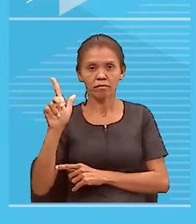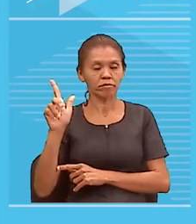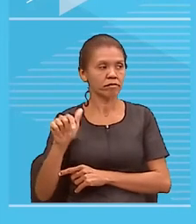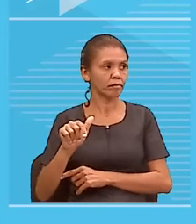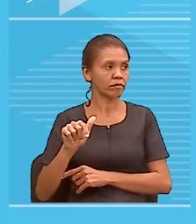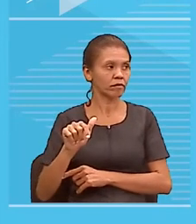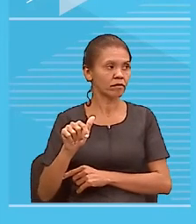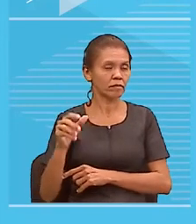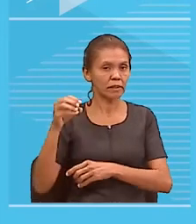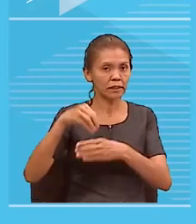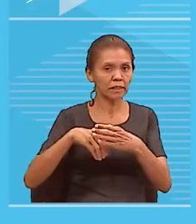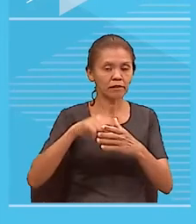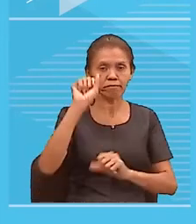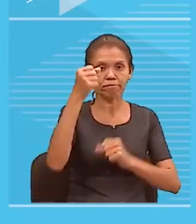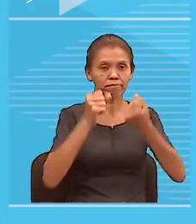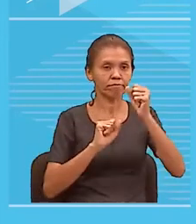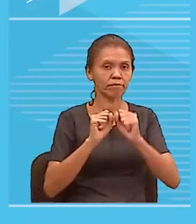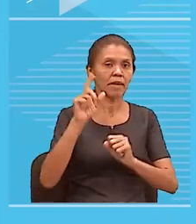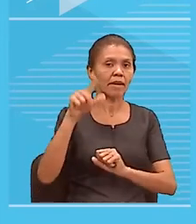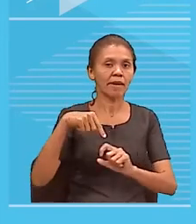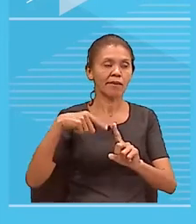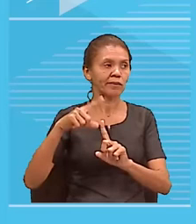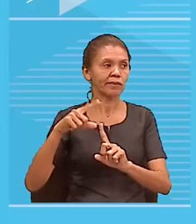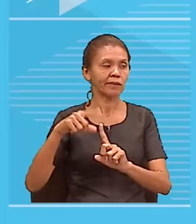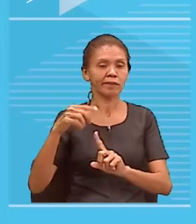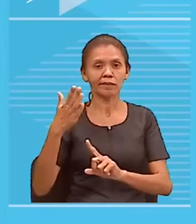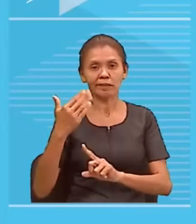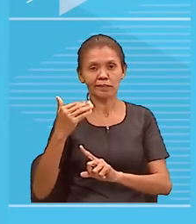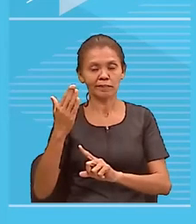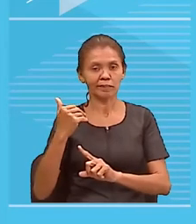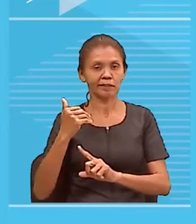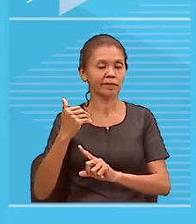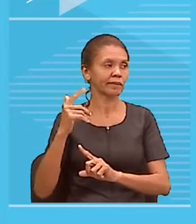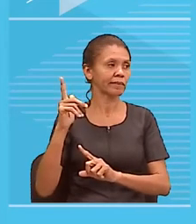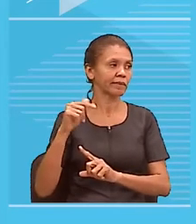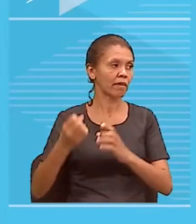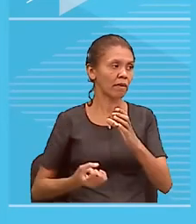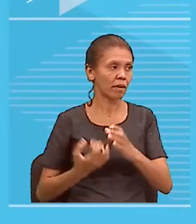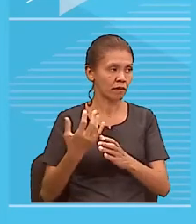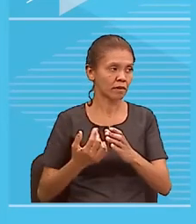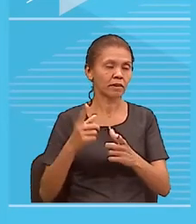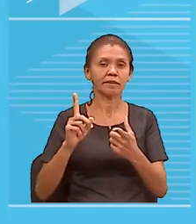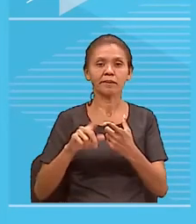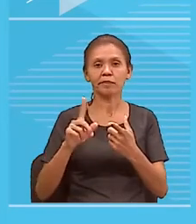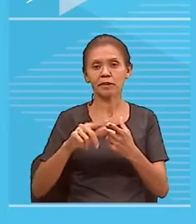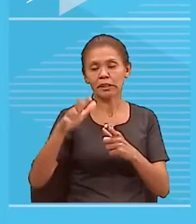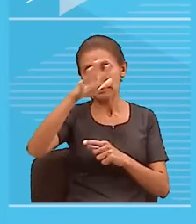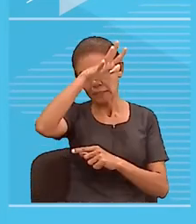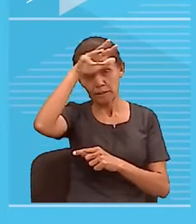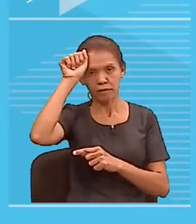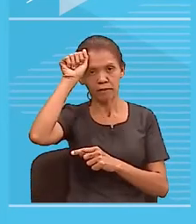considerado dentro da indústria uma indústria de alimentos tanto a a cerveja como o refrigerante também